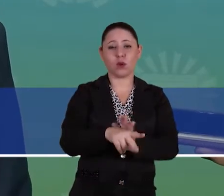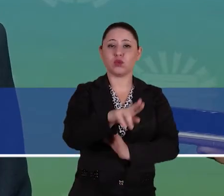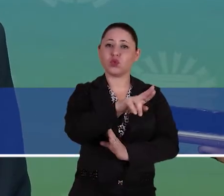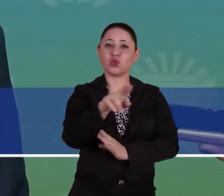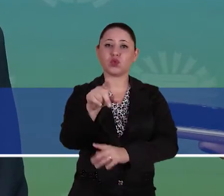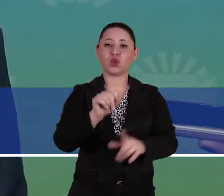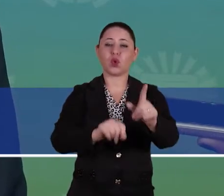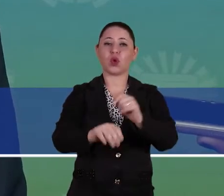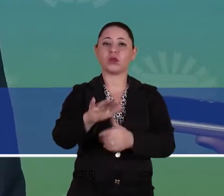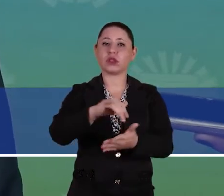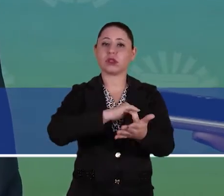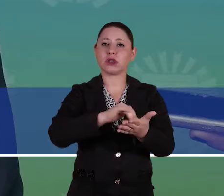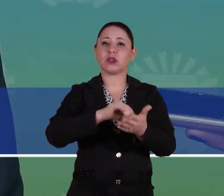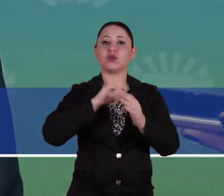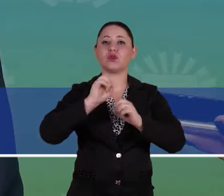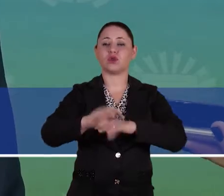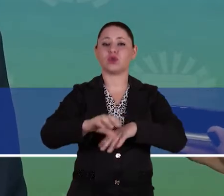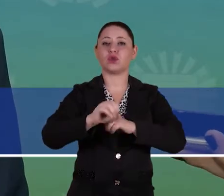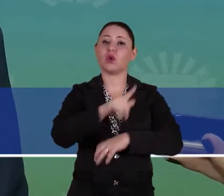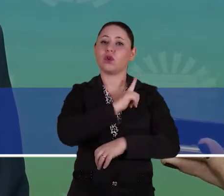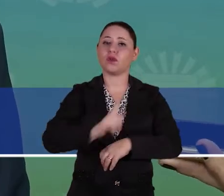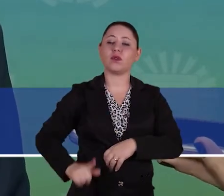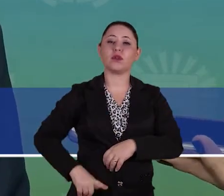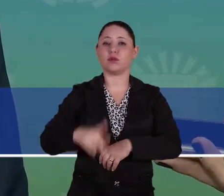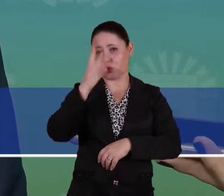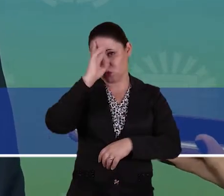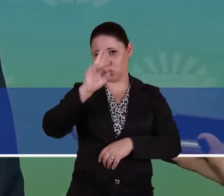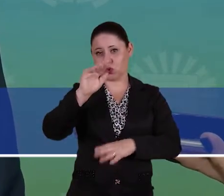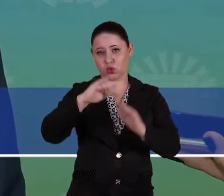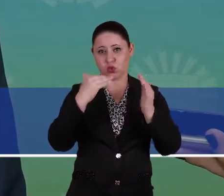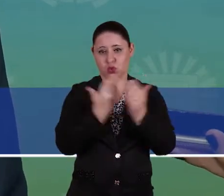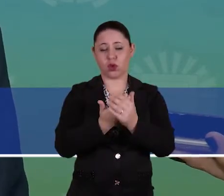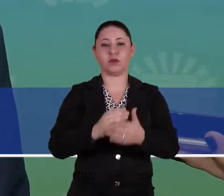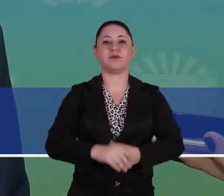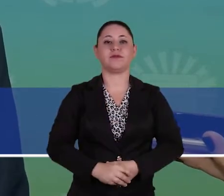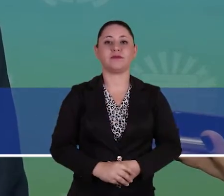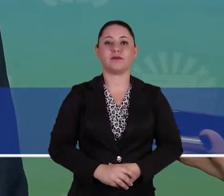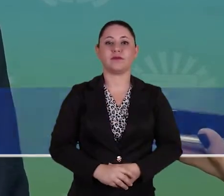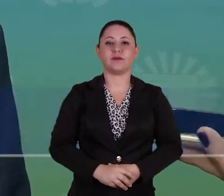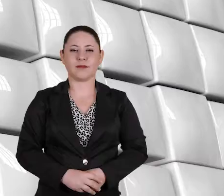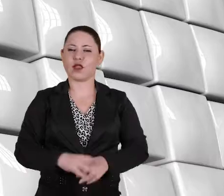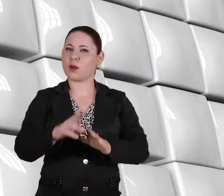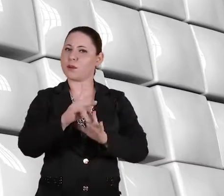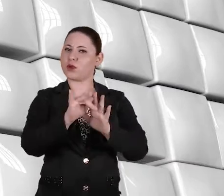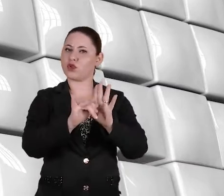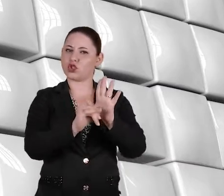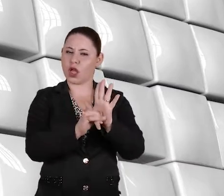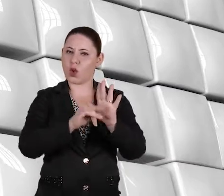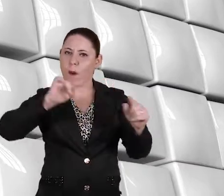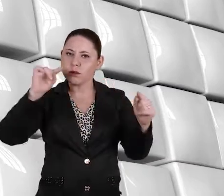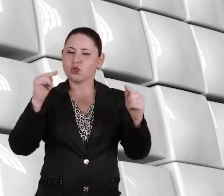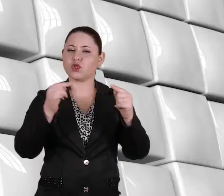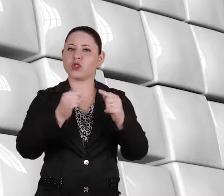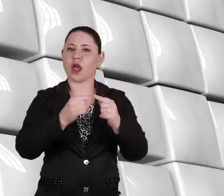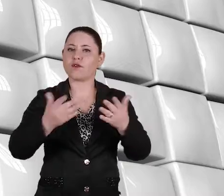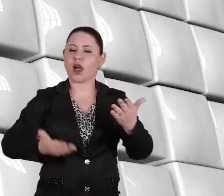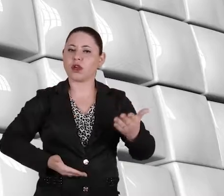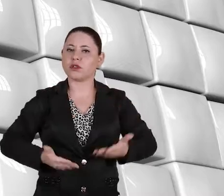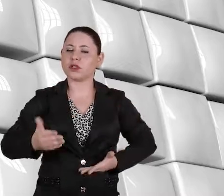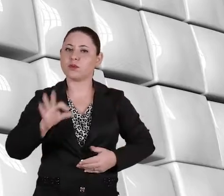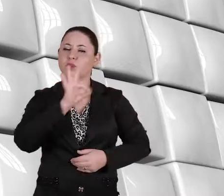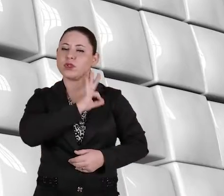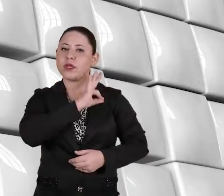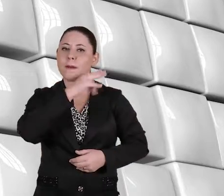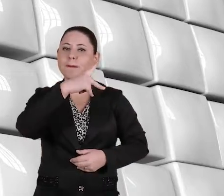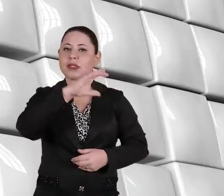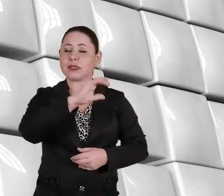o nomeado pela Secretaria de Educação e pelo governo para ser o dirigente da escola. Projetos voltados à carreira de